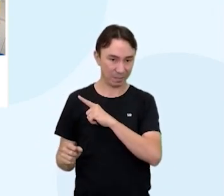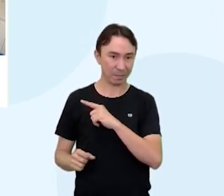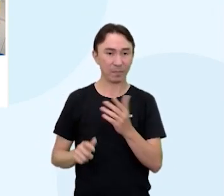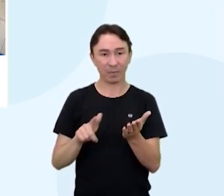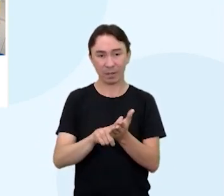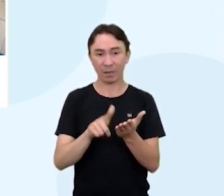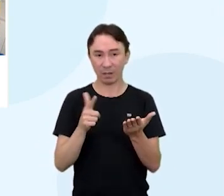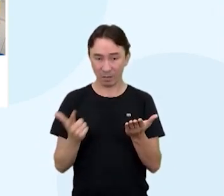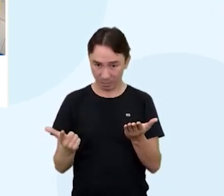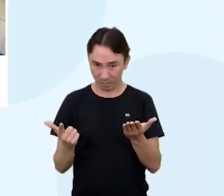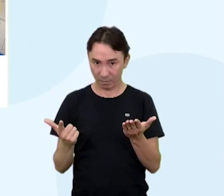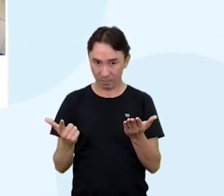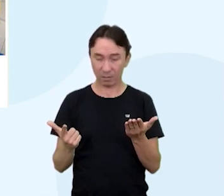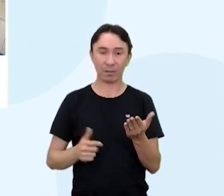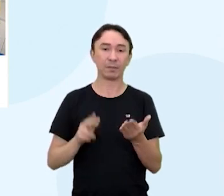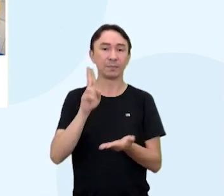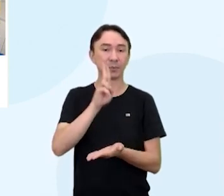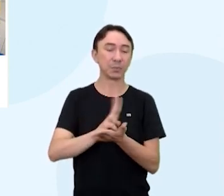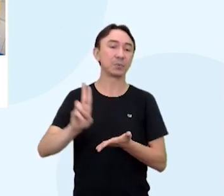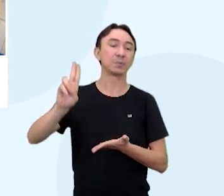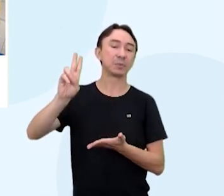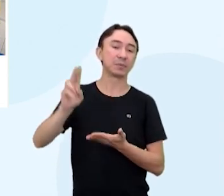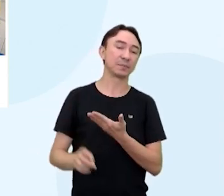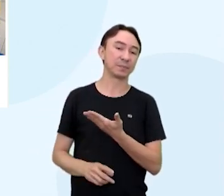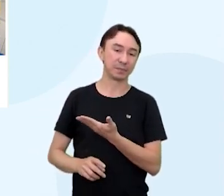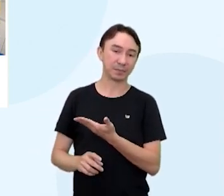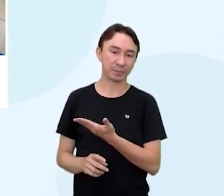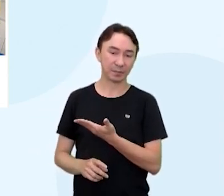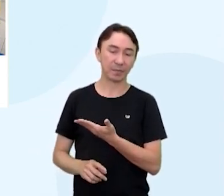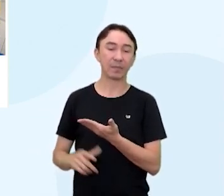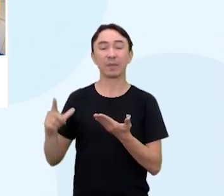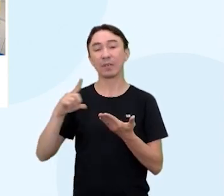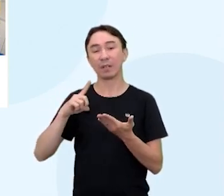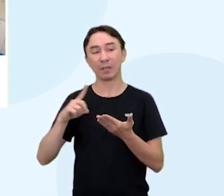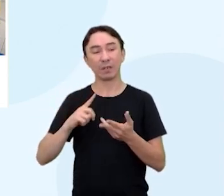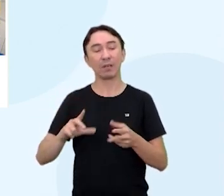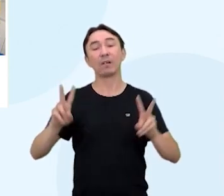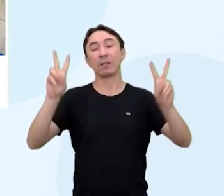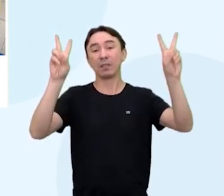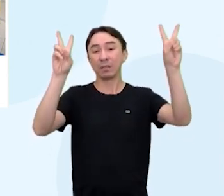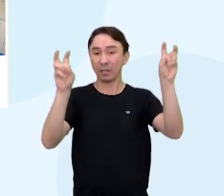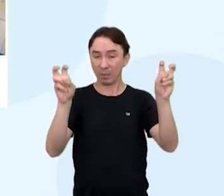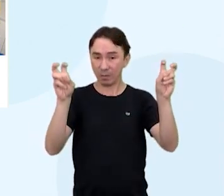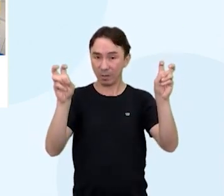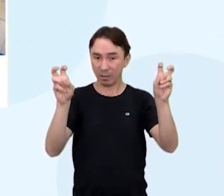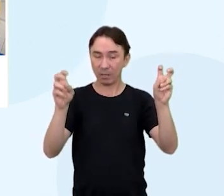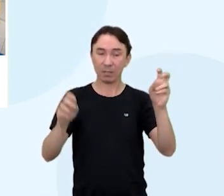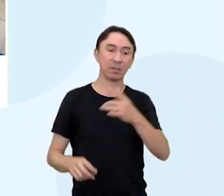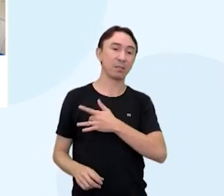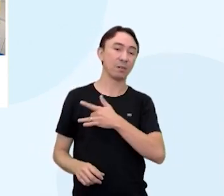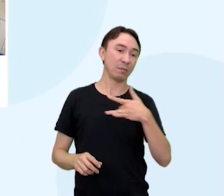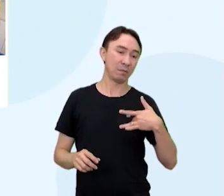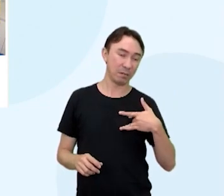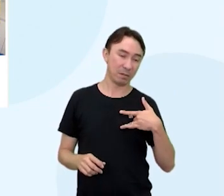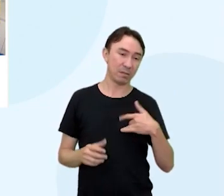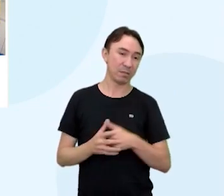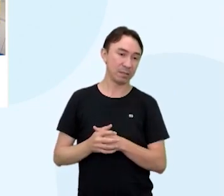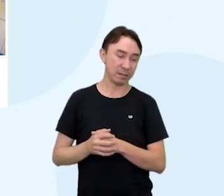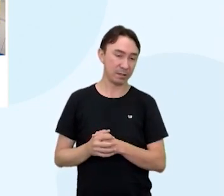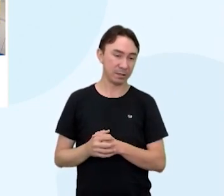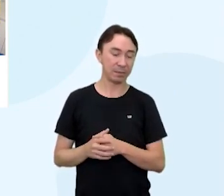E olha só, temos aqui um tema. Saúde. Outro tema.